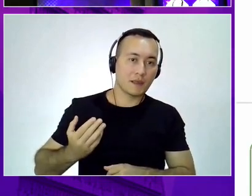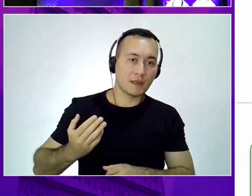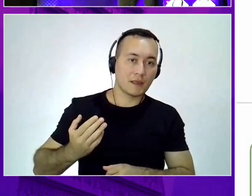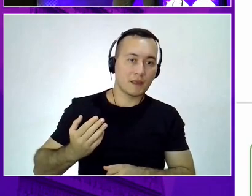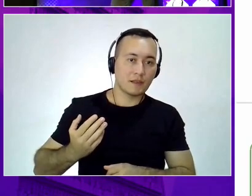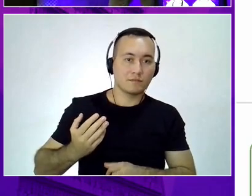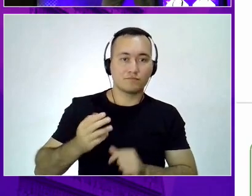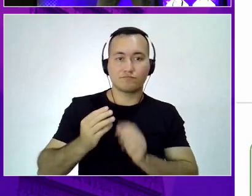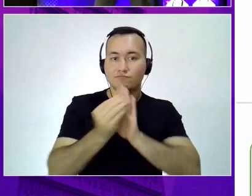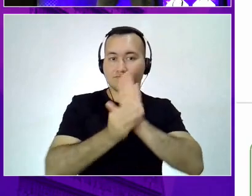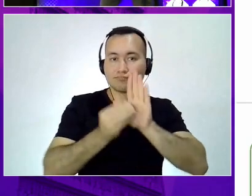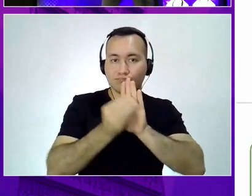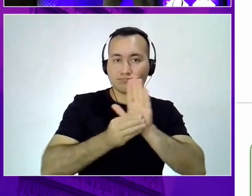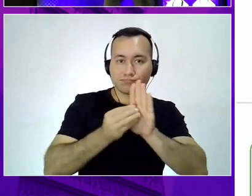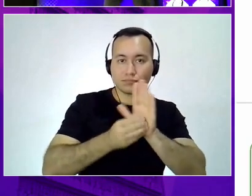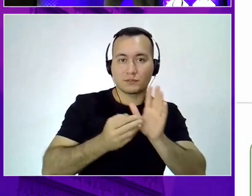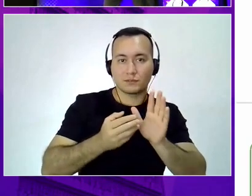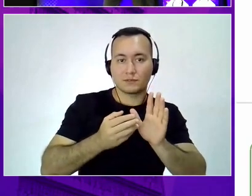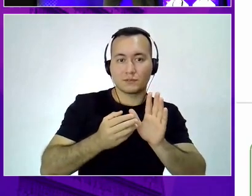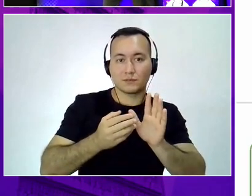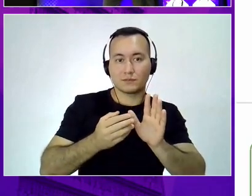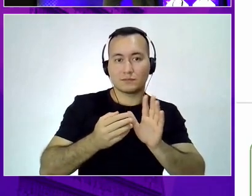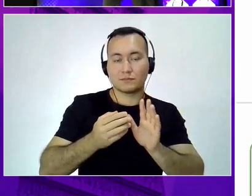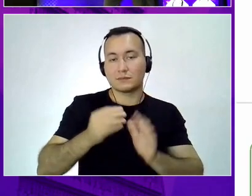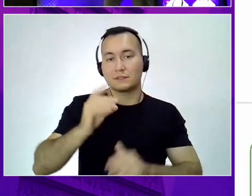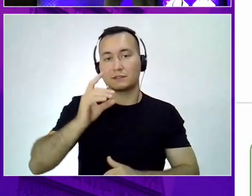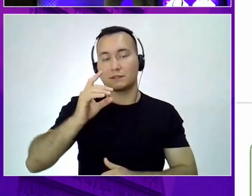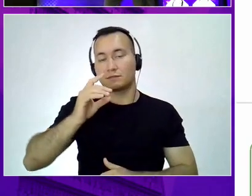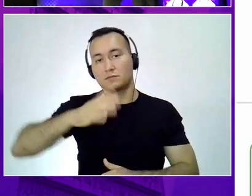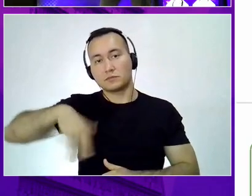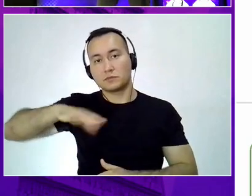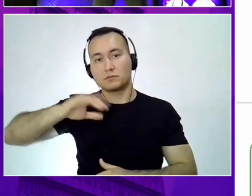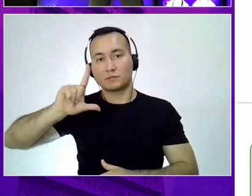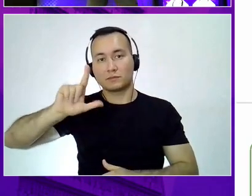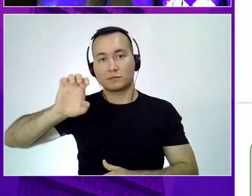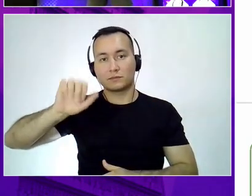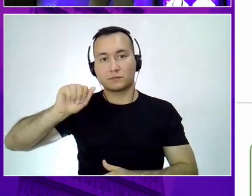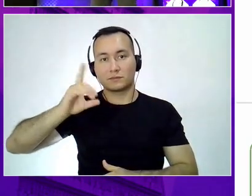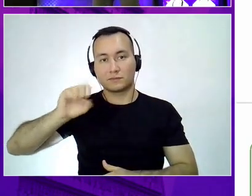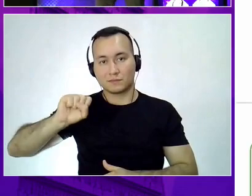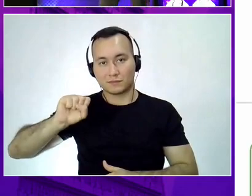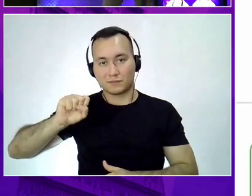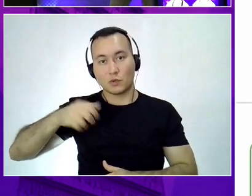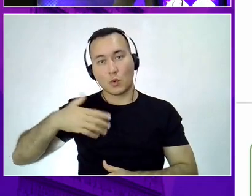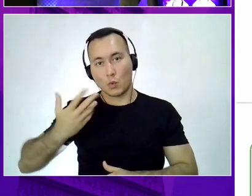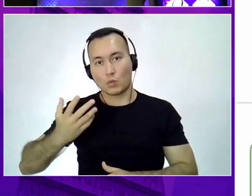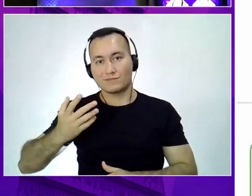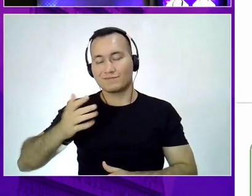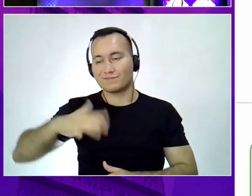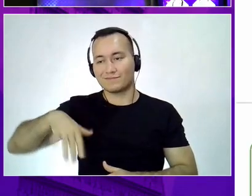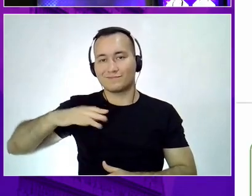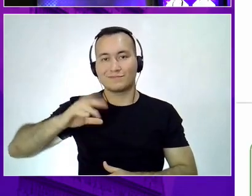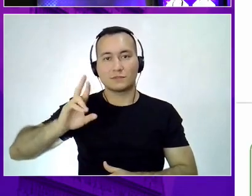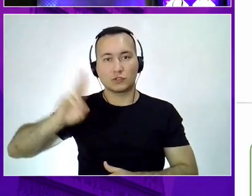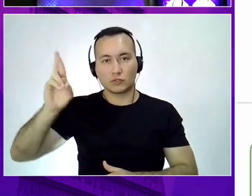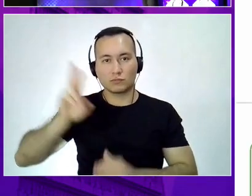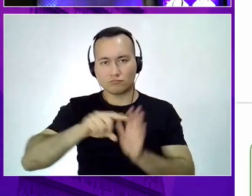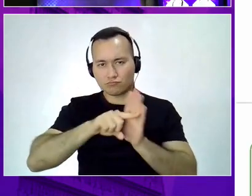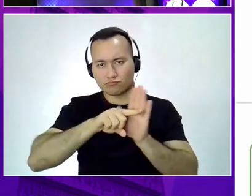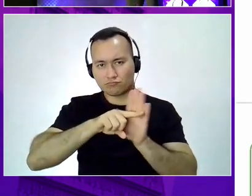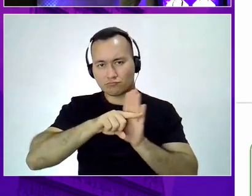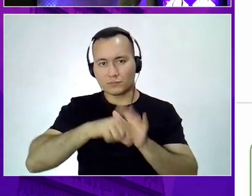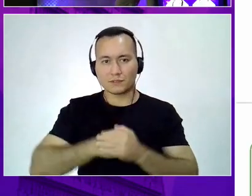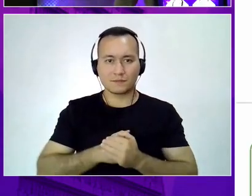tudo muito maior, tudo mais complexo, digamos assim. E é por isso que as pipelines começaram a se tornar um tema tão importante e